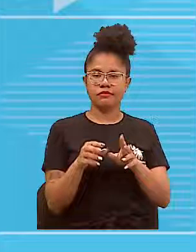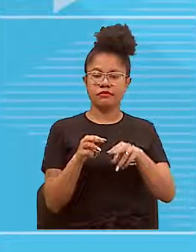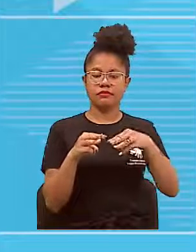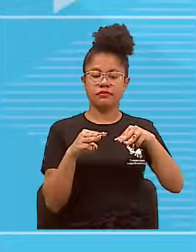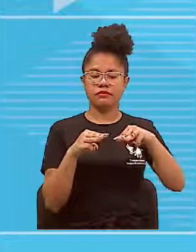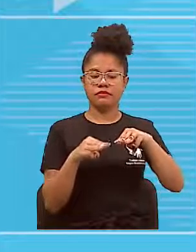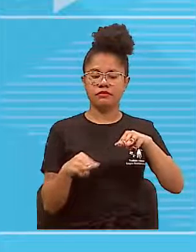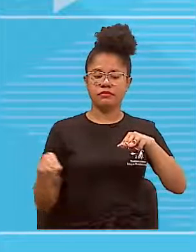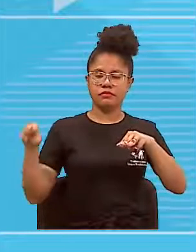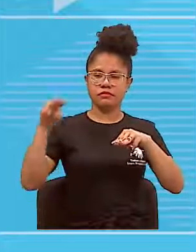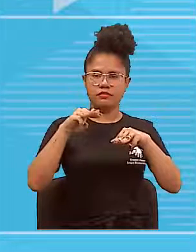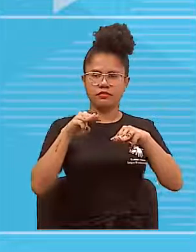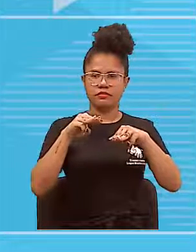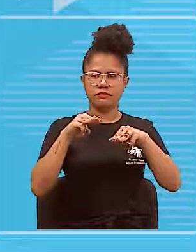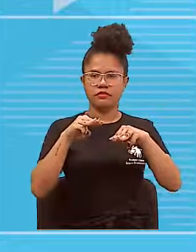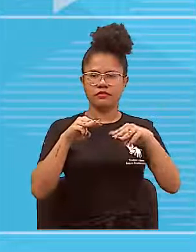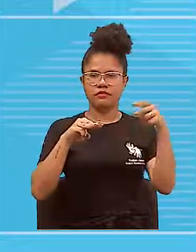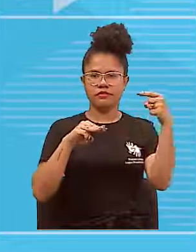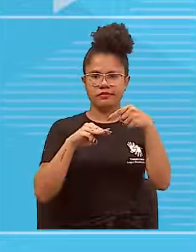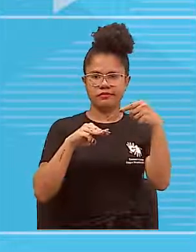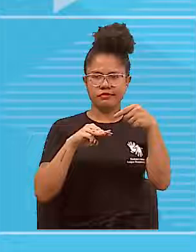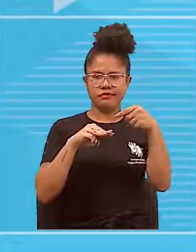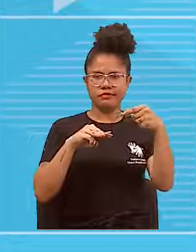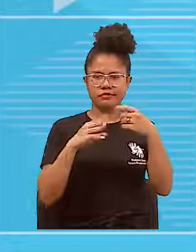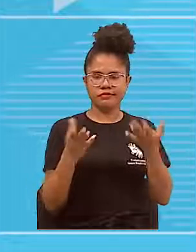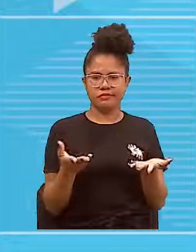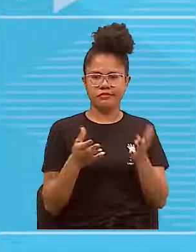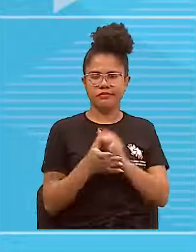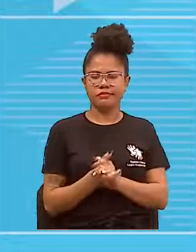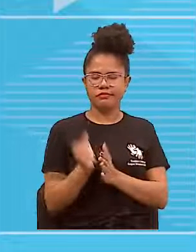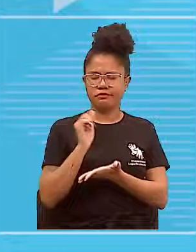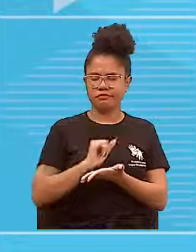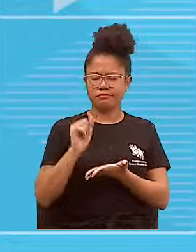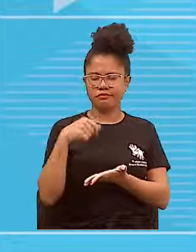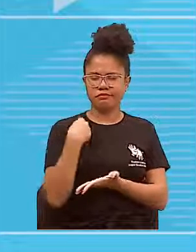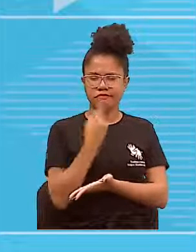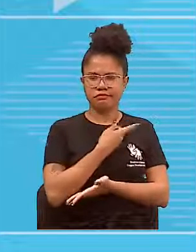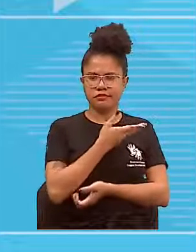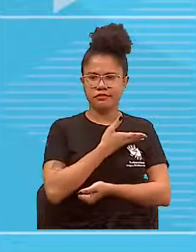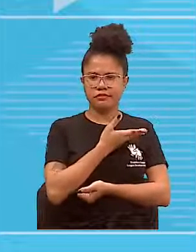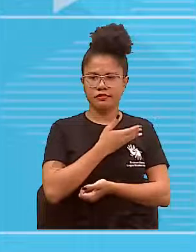perfeito. Muito bem, gente, anote aí que nosso amigo maravilhoso,